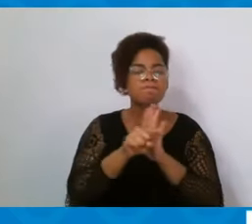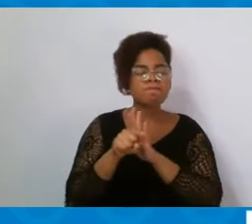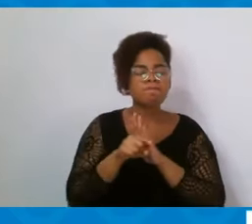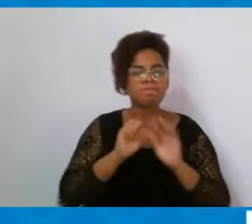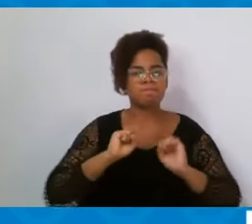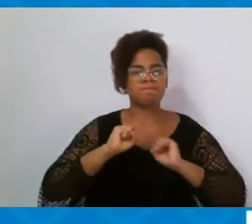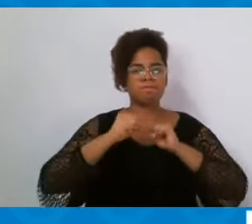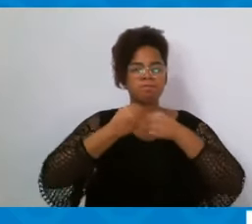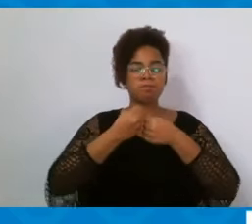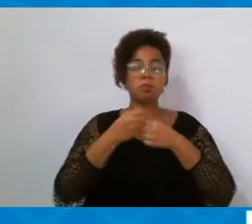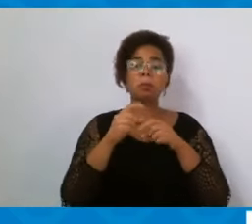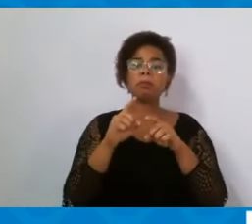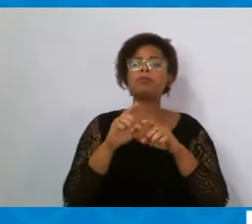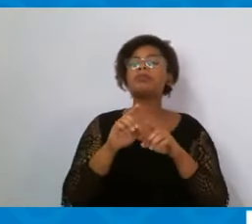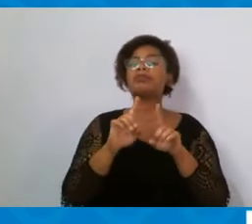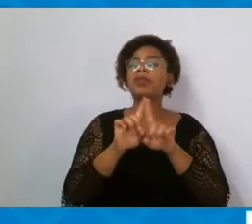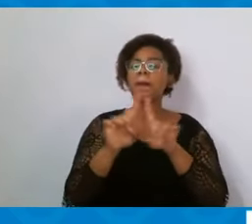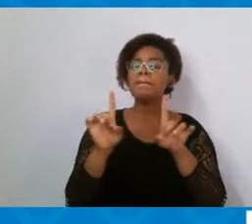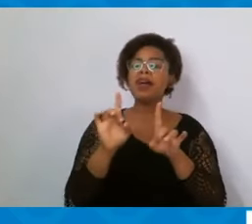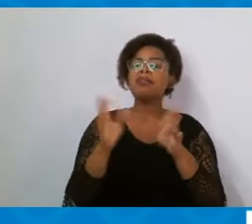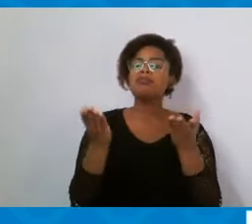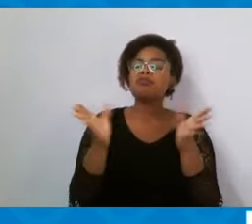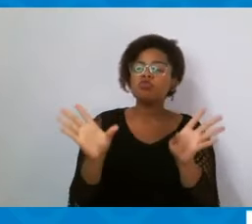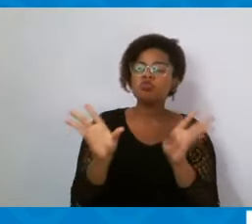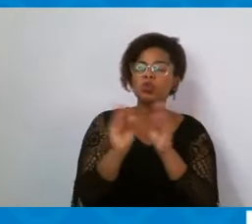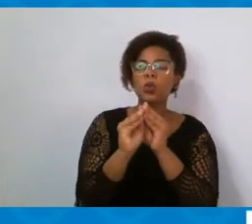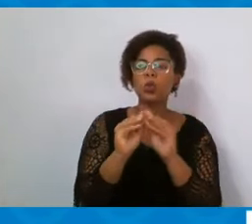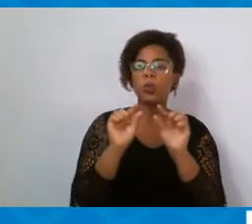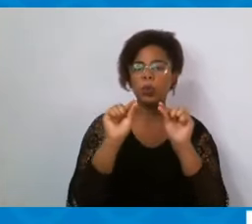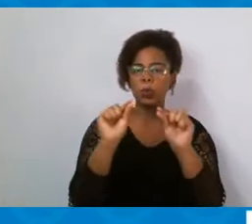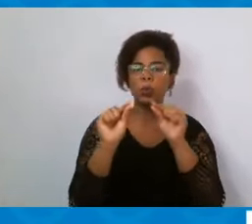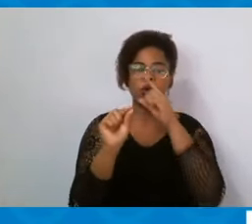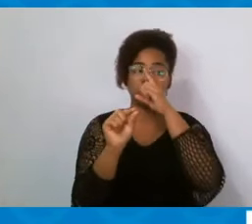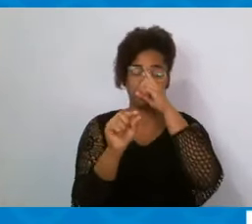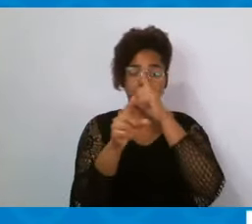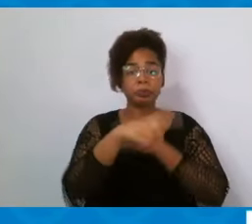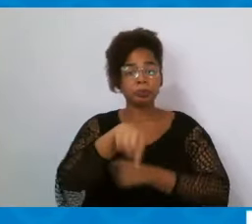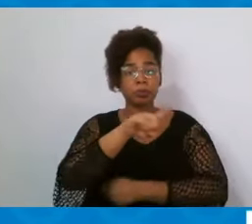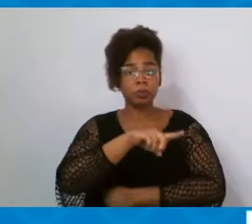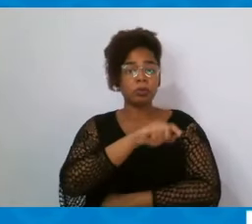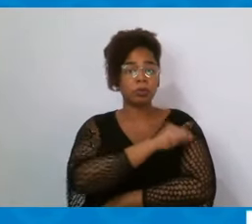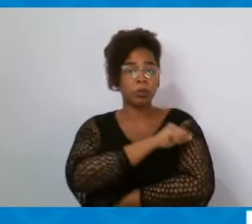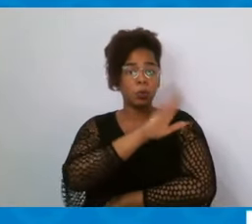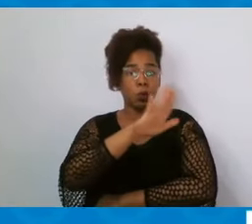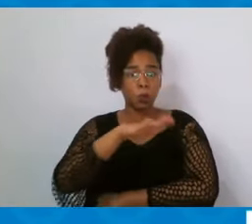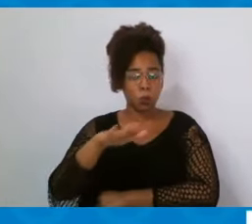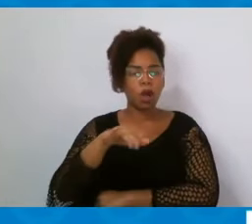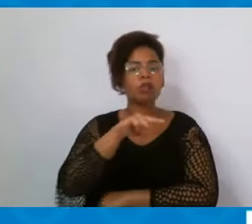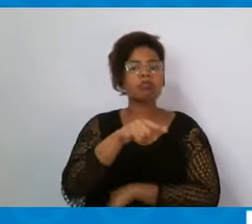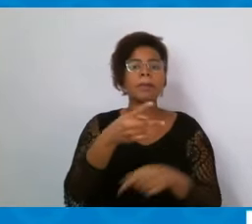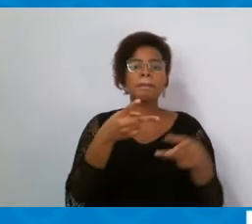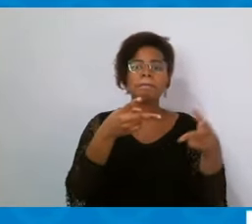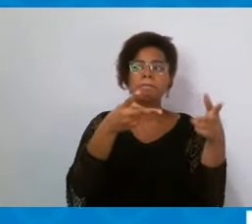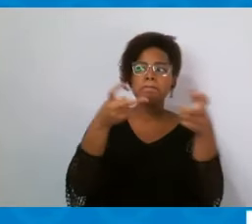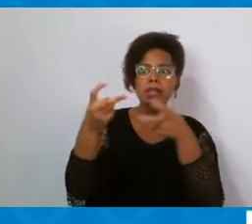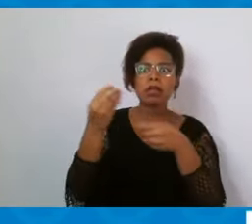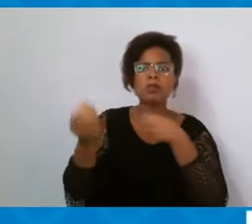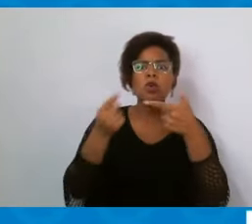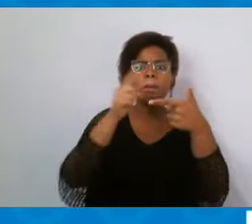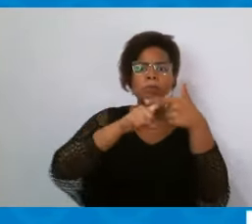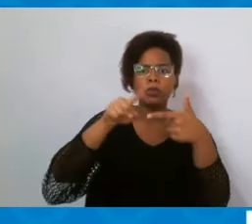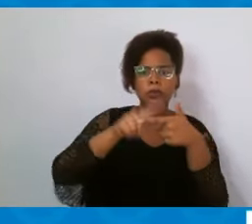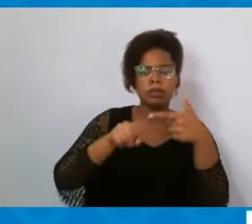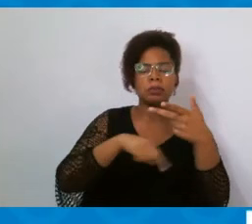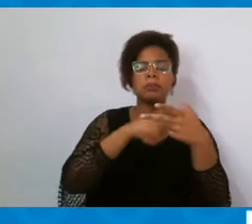então, gradualmente ideando possíveis soluções, desenhando um modelo como isso poderia ser